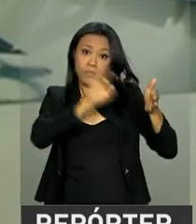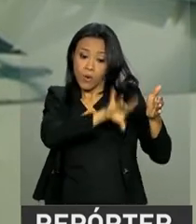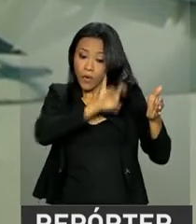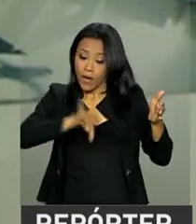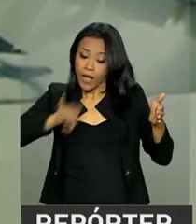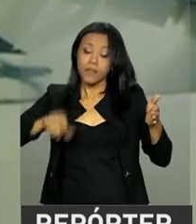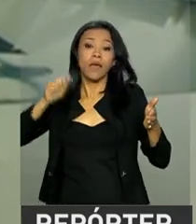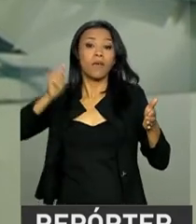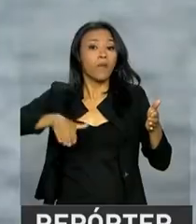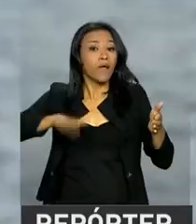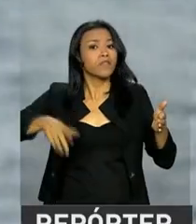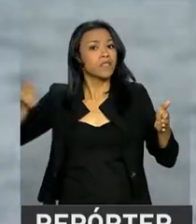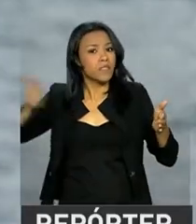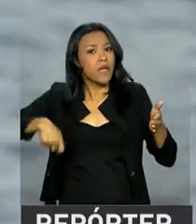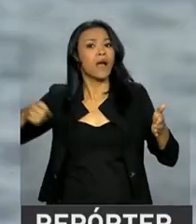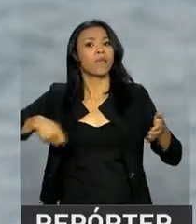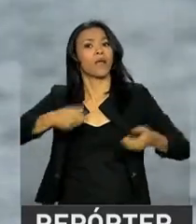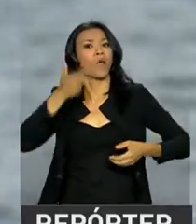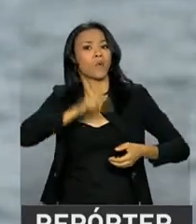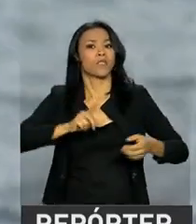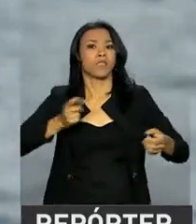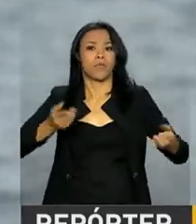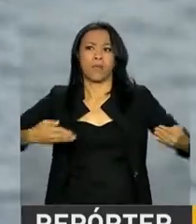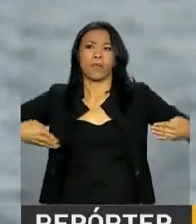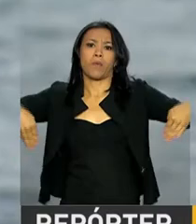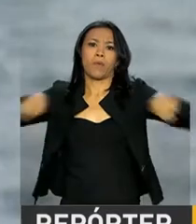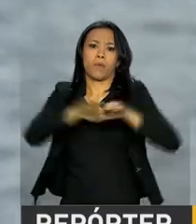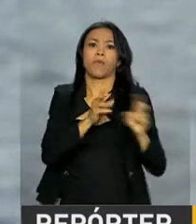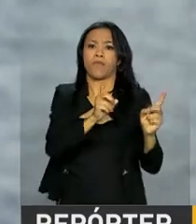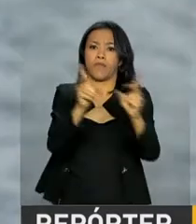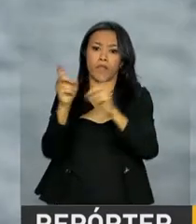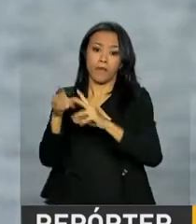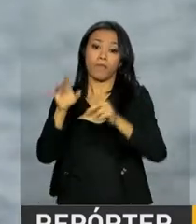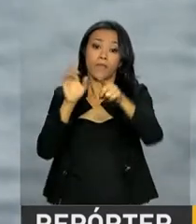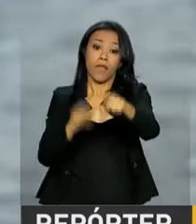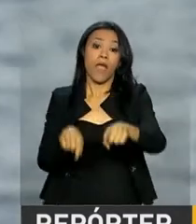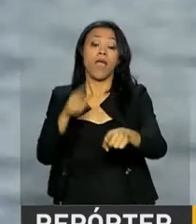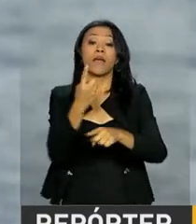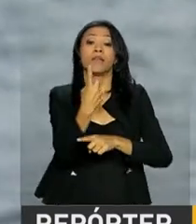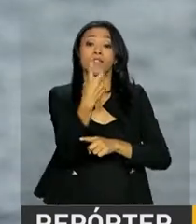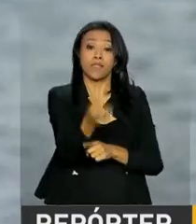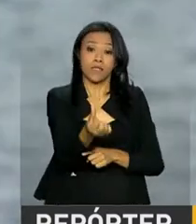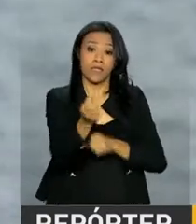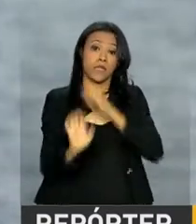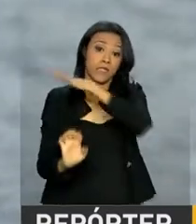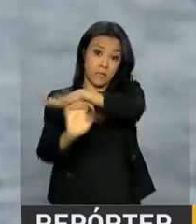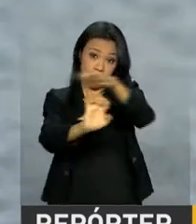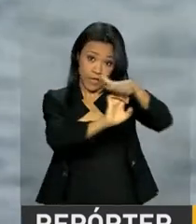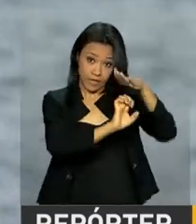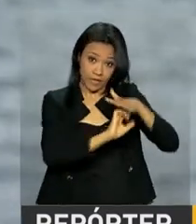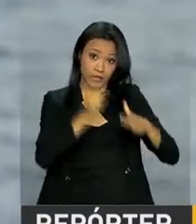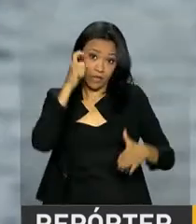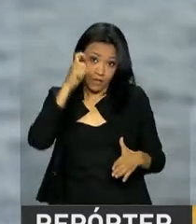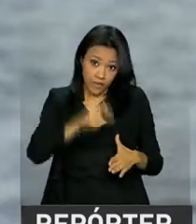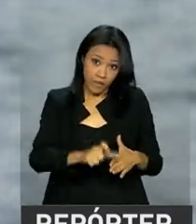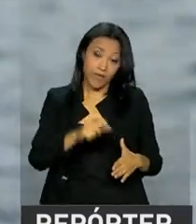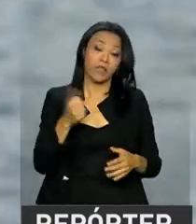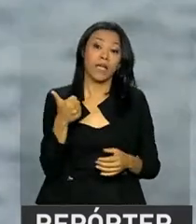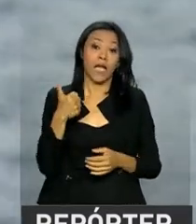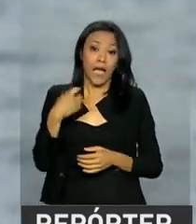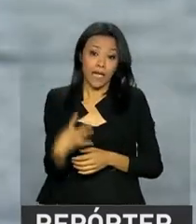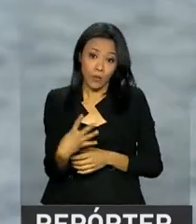uma condição melhor de competir. A competição já começou. São 16 empresas inscritas para a disputa, sendo 14